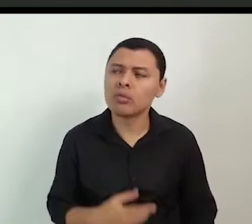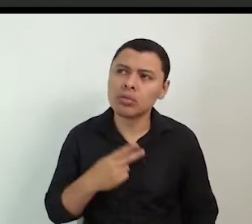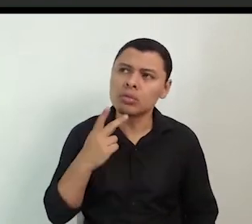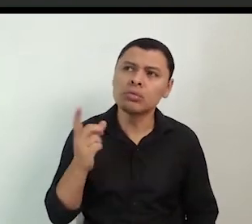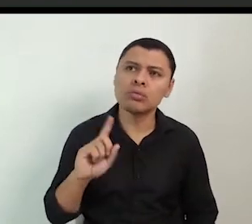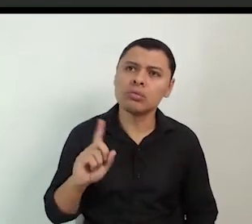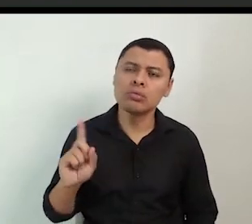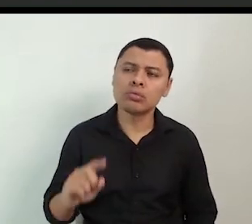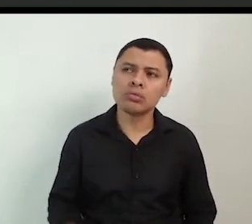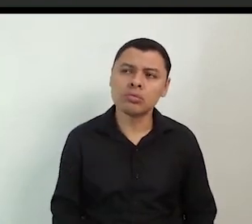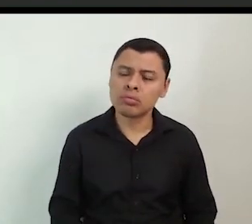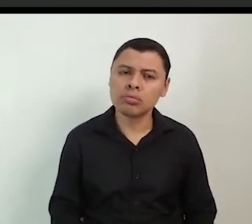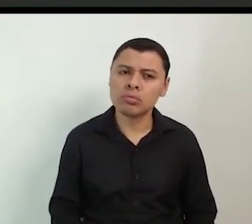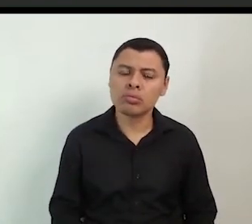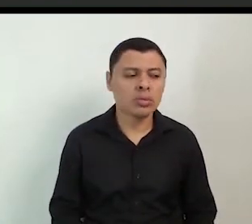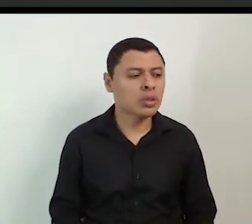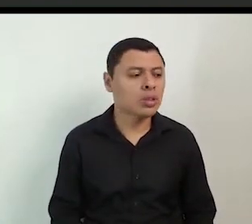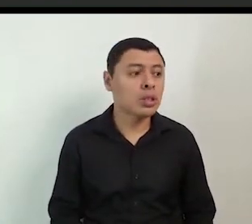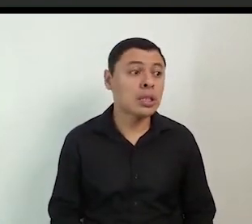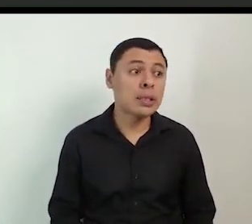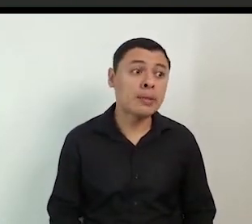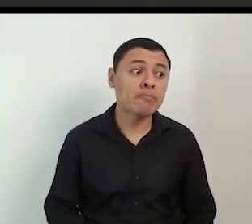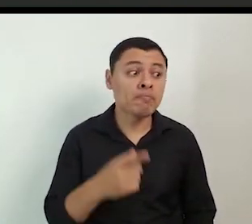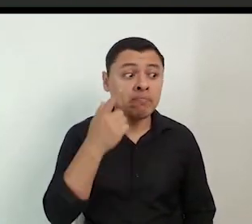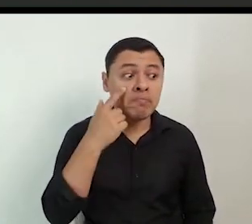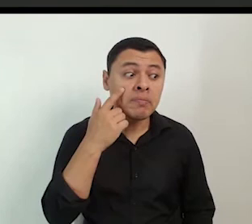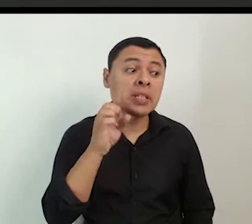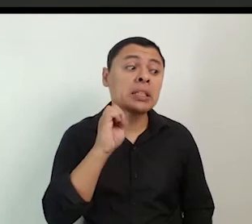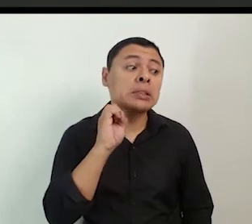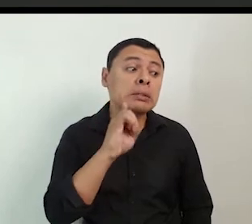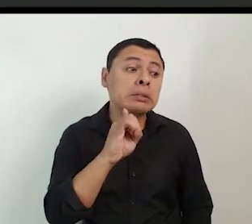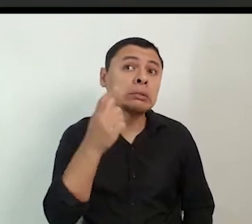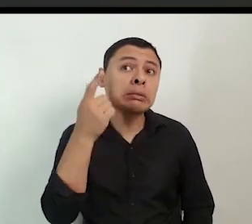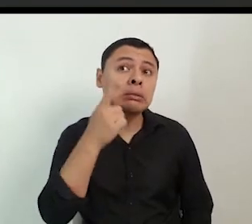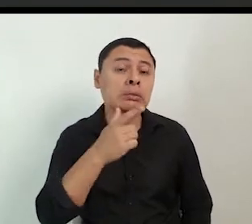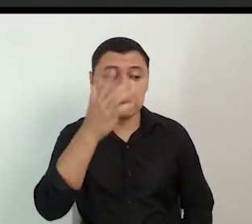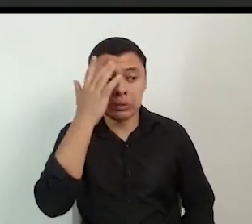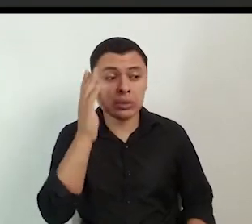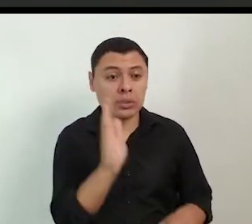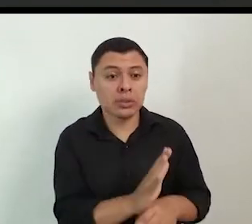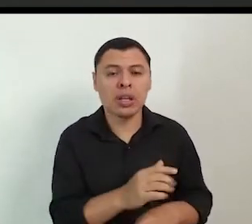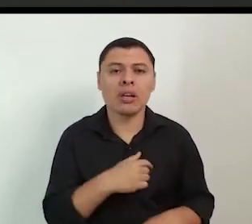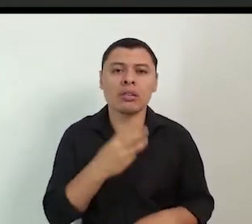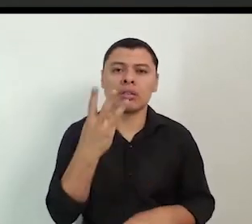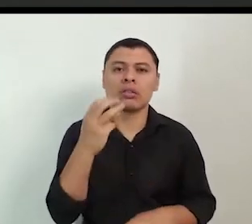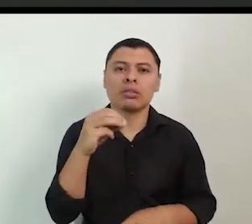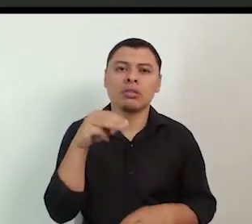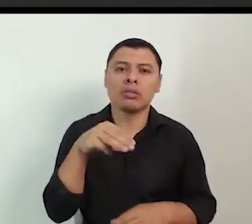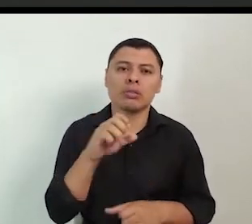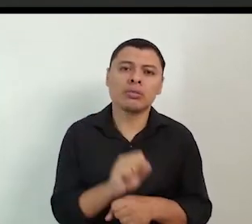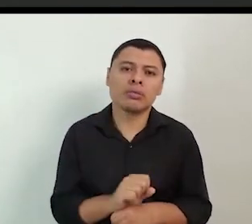não. Então a gente vai ver se a gente consegue alguém para preencher. Eu fiquei meia hora sentado